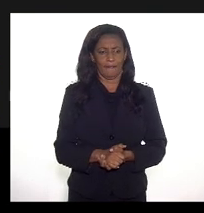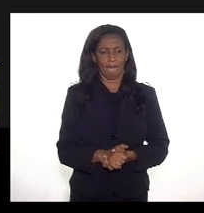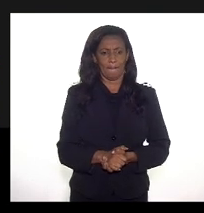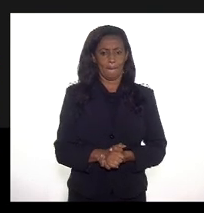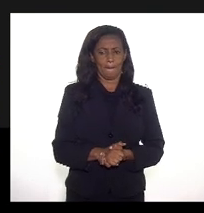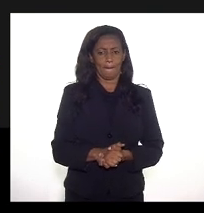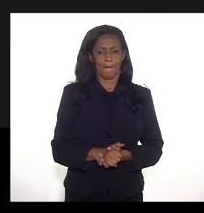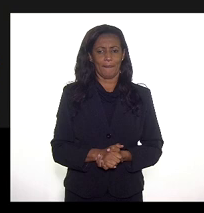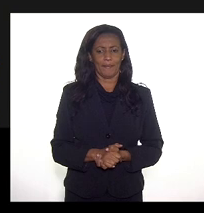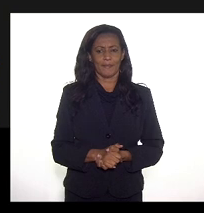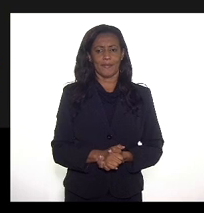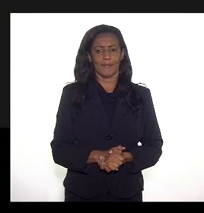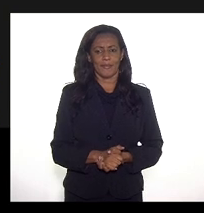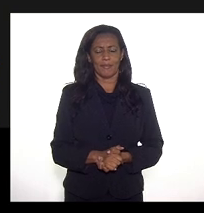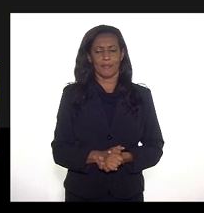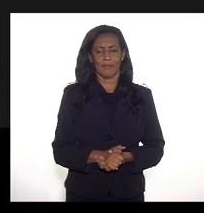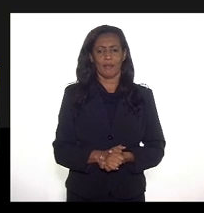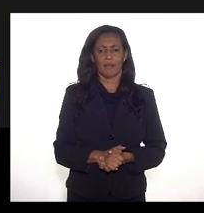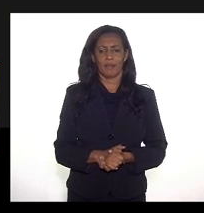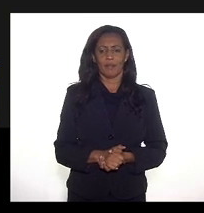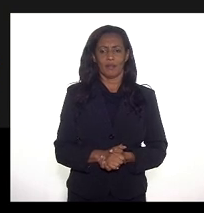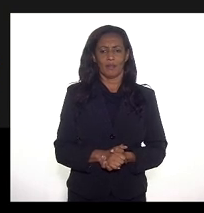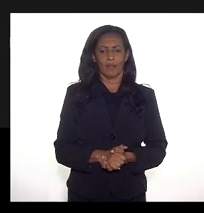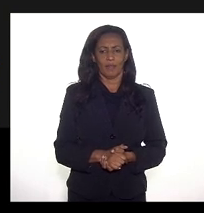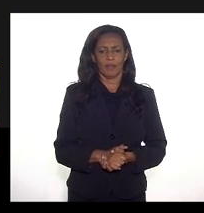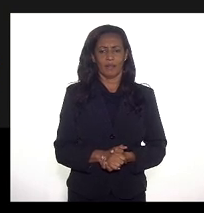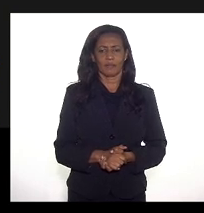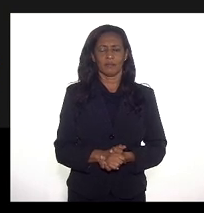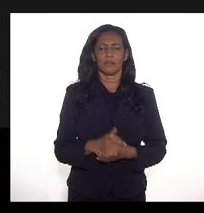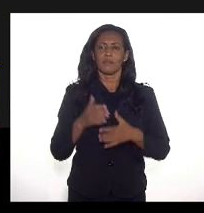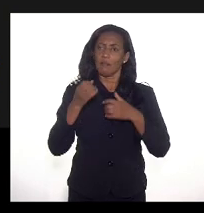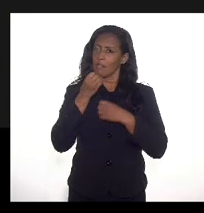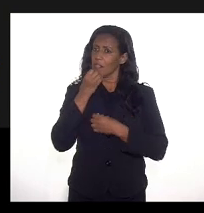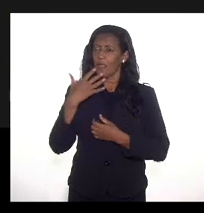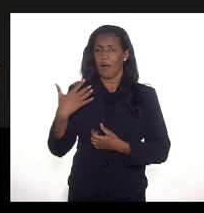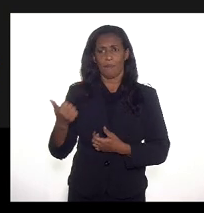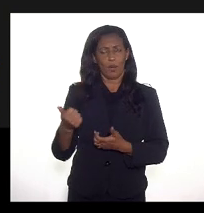Você manda... Tá bom, deputado, tá deferido. Você